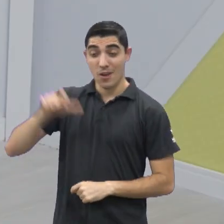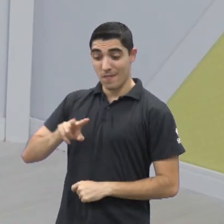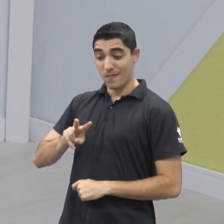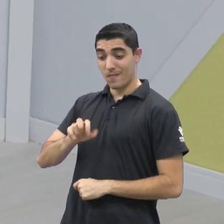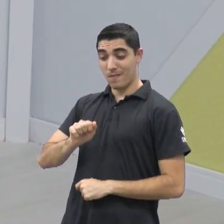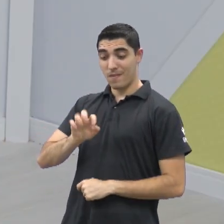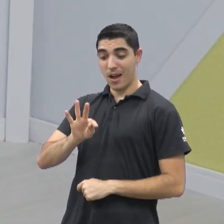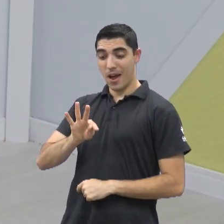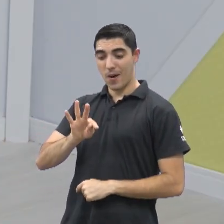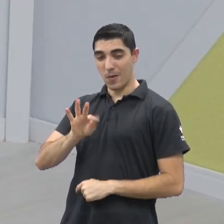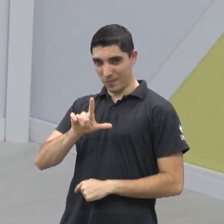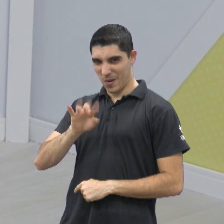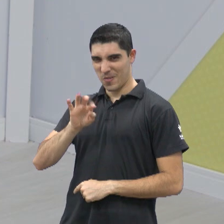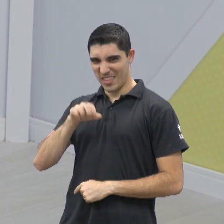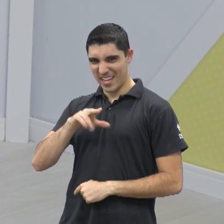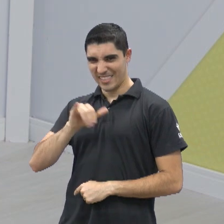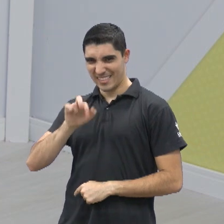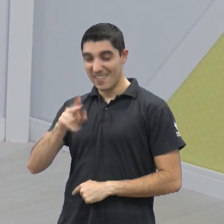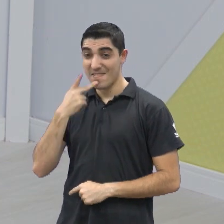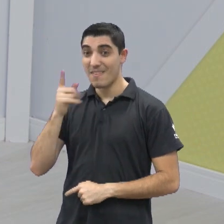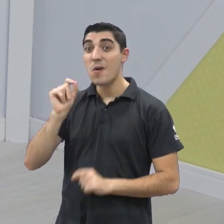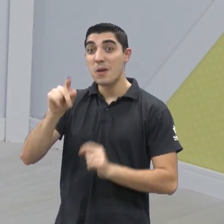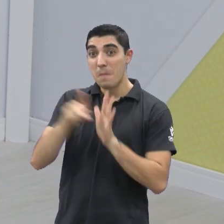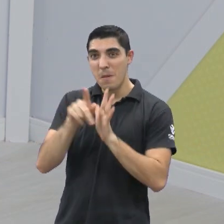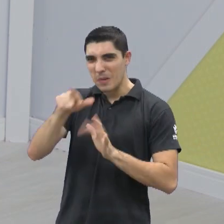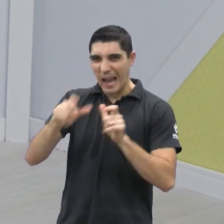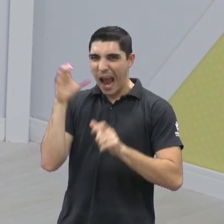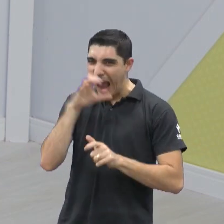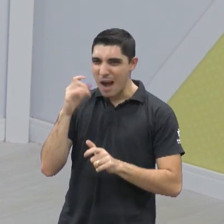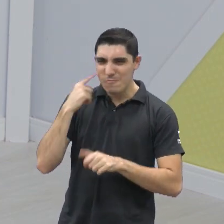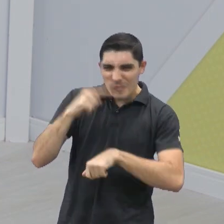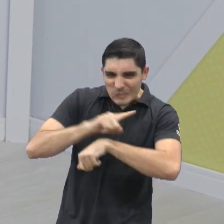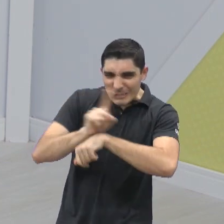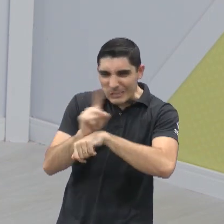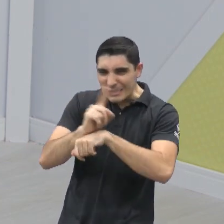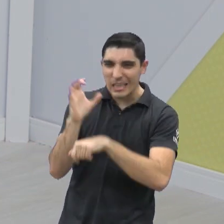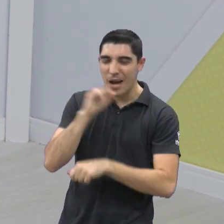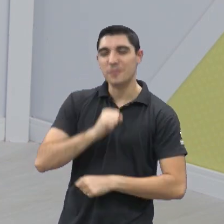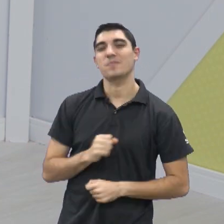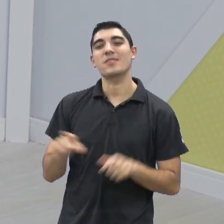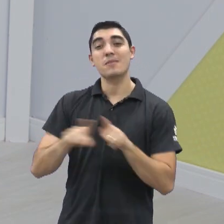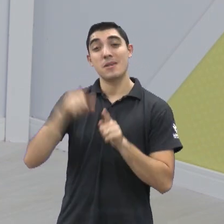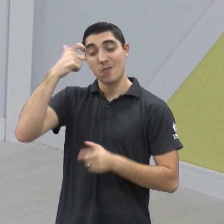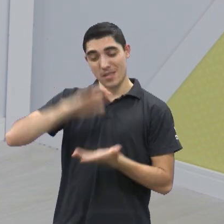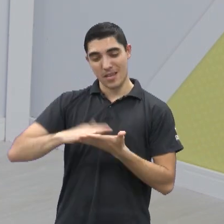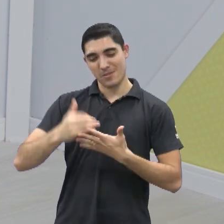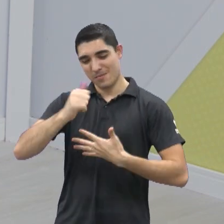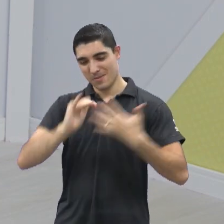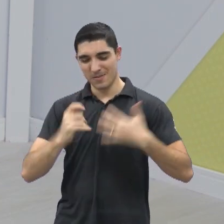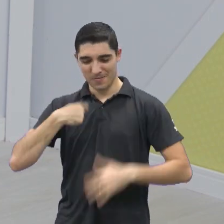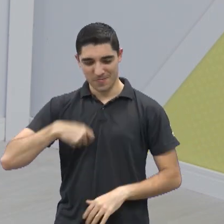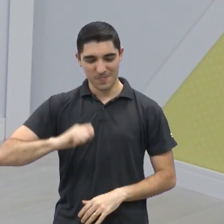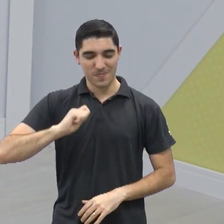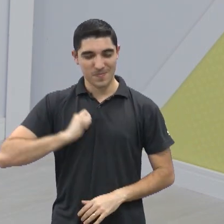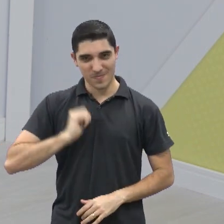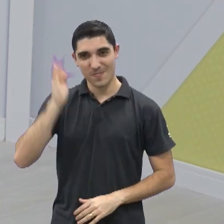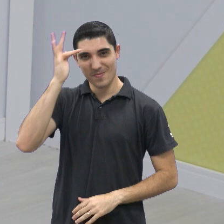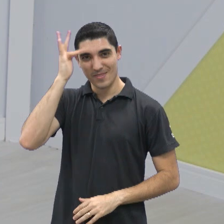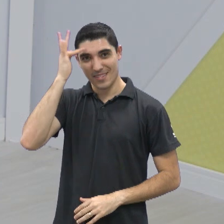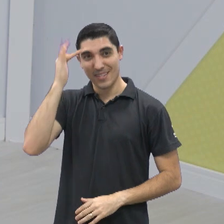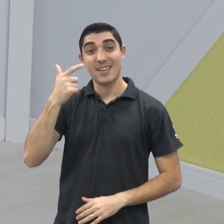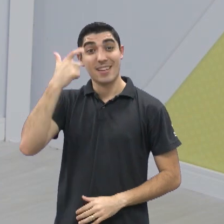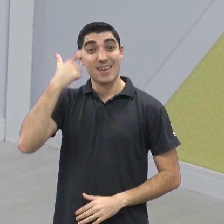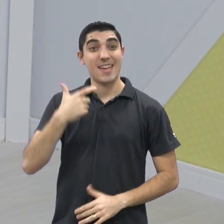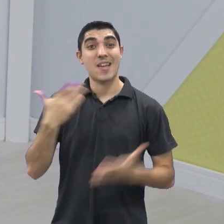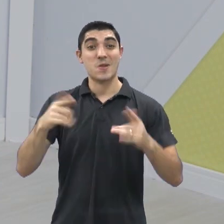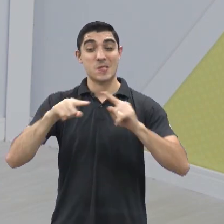da cronometragem das provas de corrida que o Bruno participa. Que beleza! E aqui com a gente também o nosso intérprete de Libras, Luiz Fernando. Cada dia no estúdio